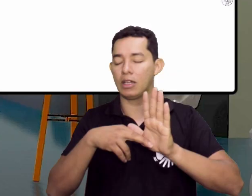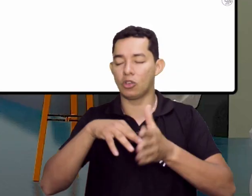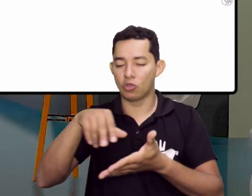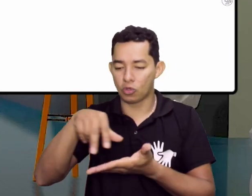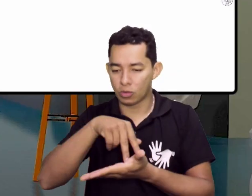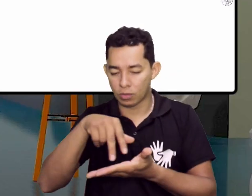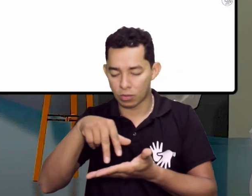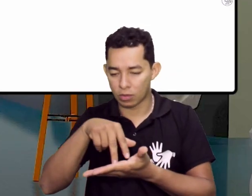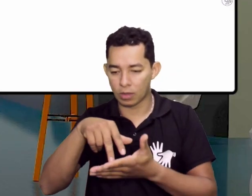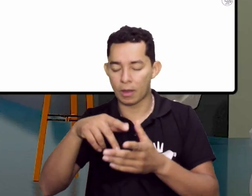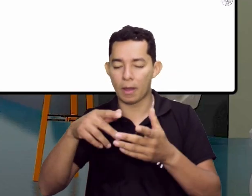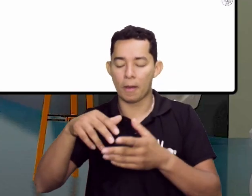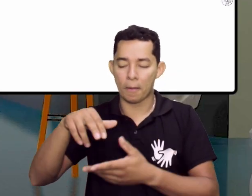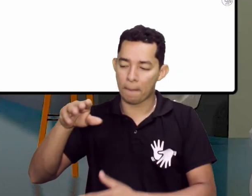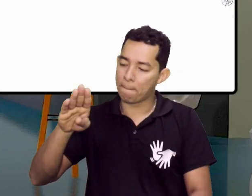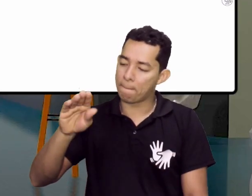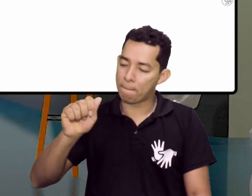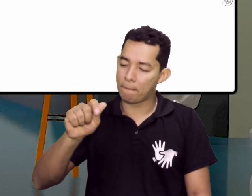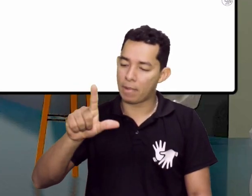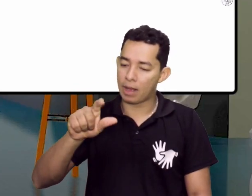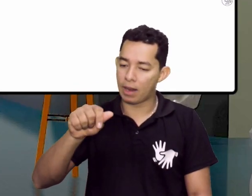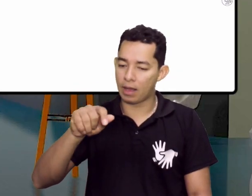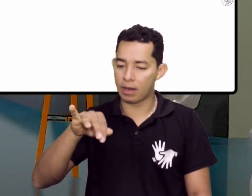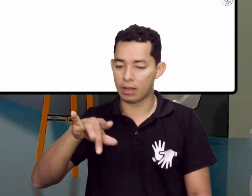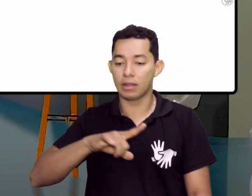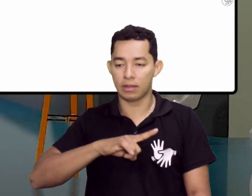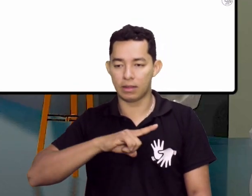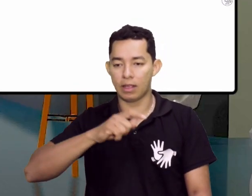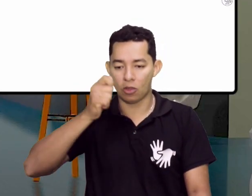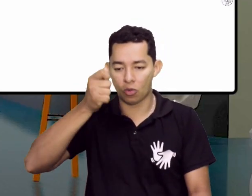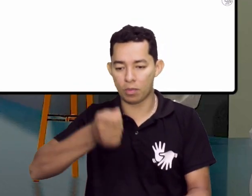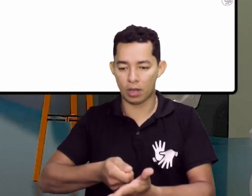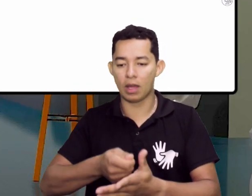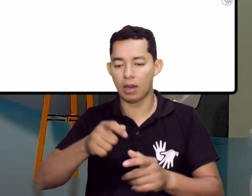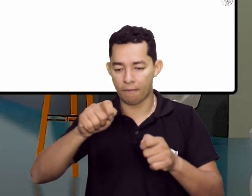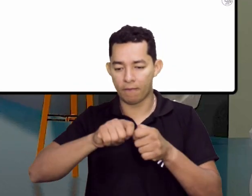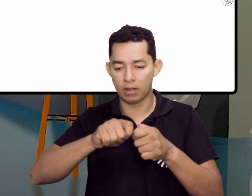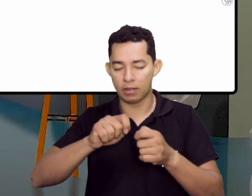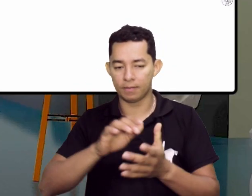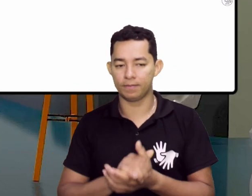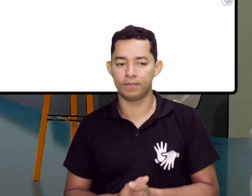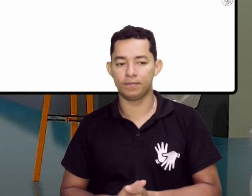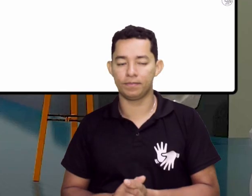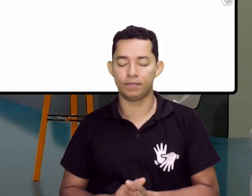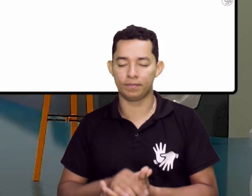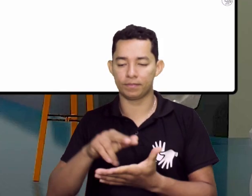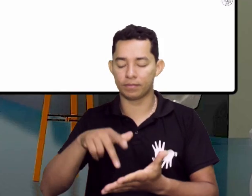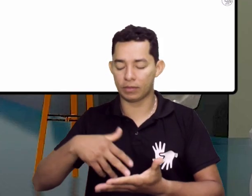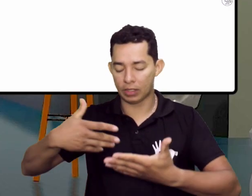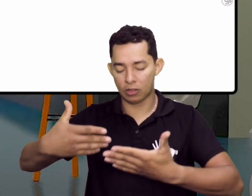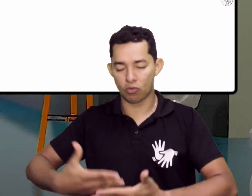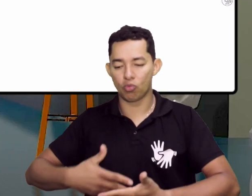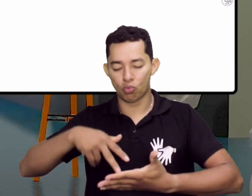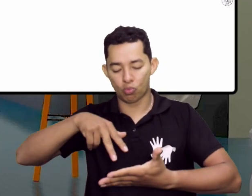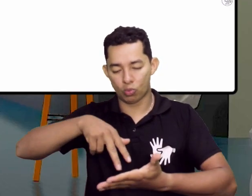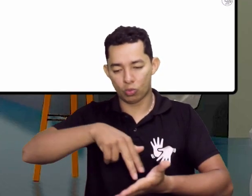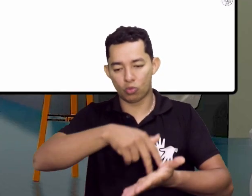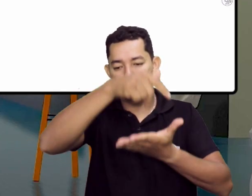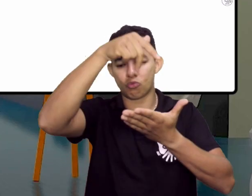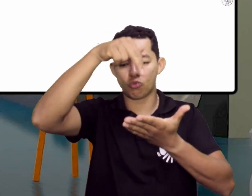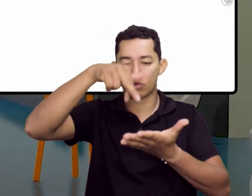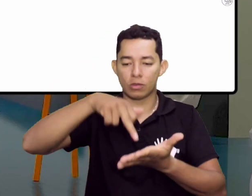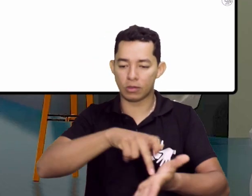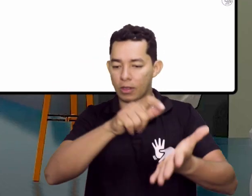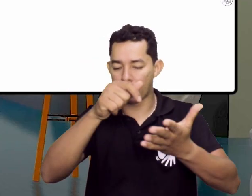tinha que fazer, e tem a corrida, e tem o salto, e o bailarino segura, também ele corre,